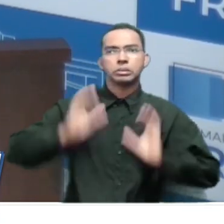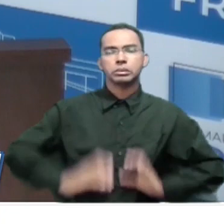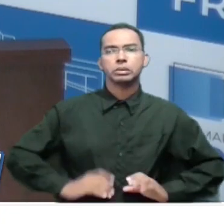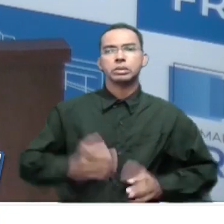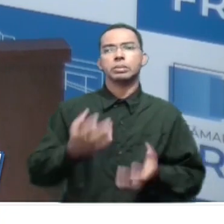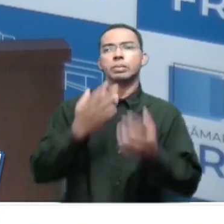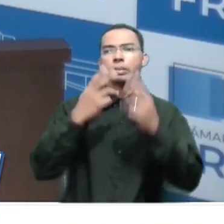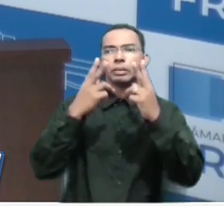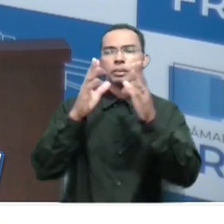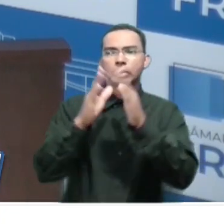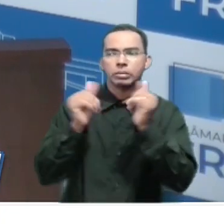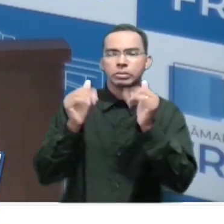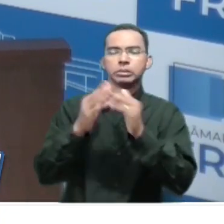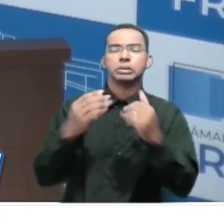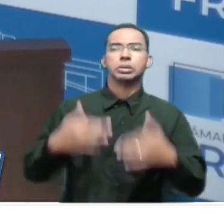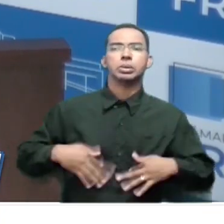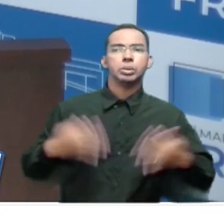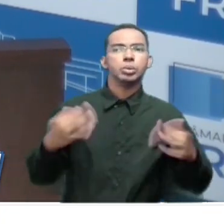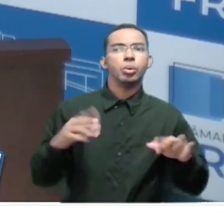clamava de dor, ou não.